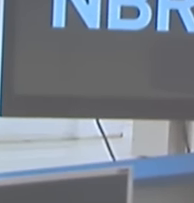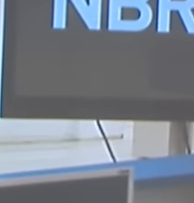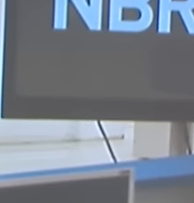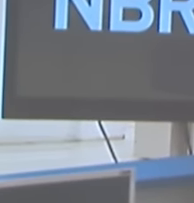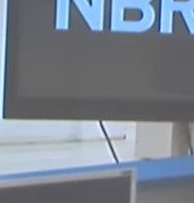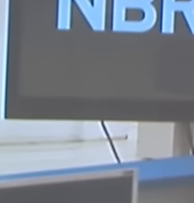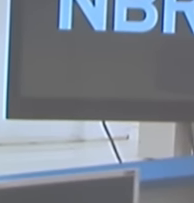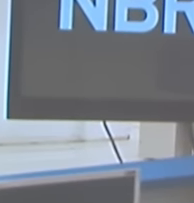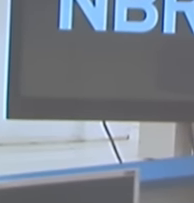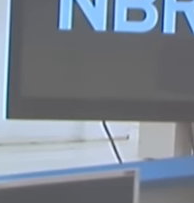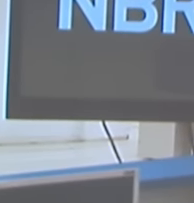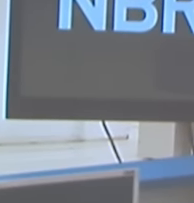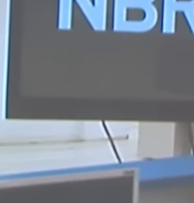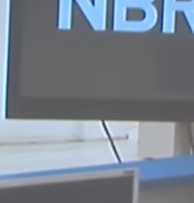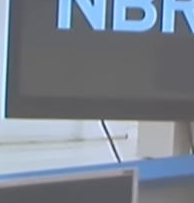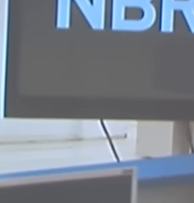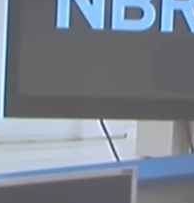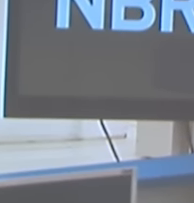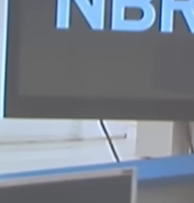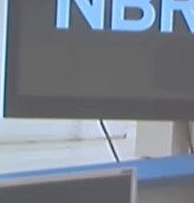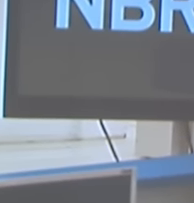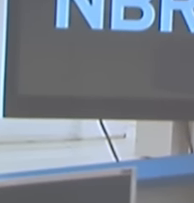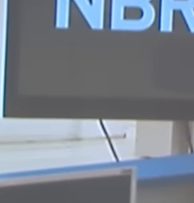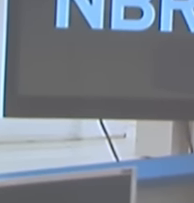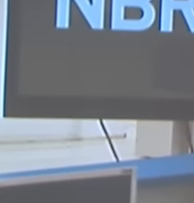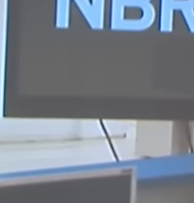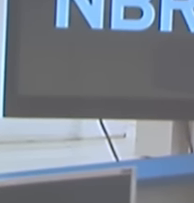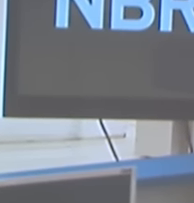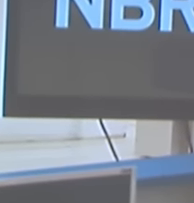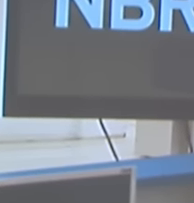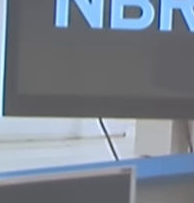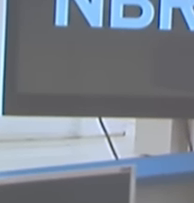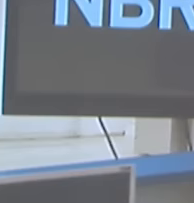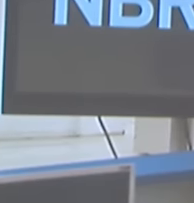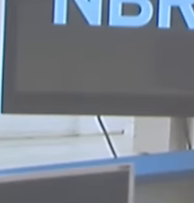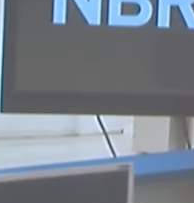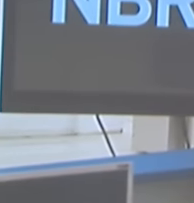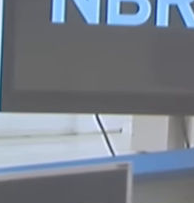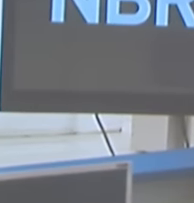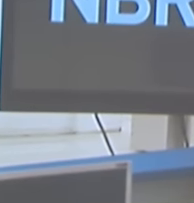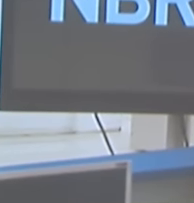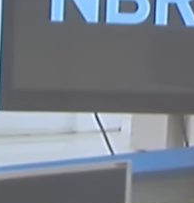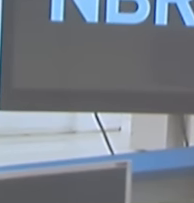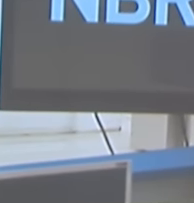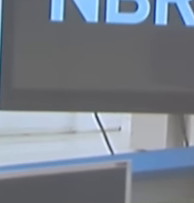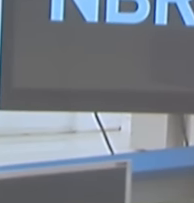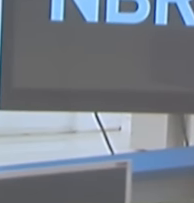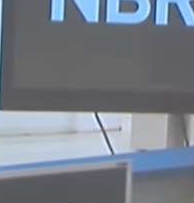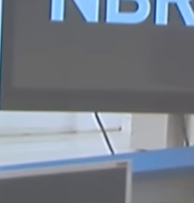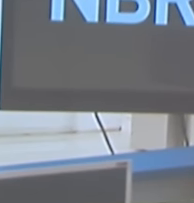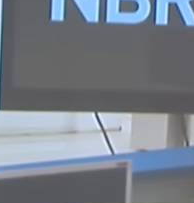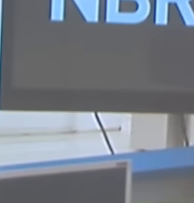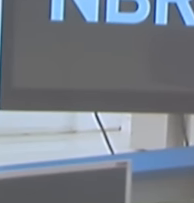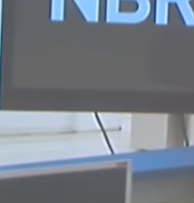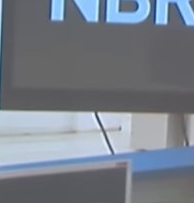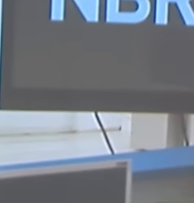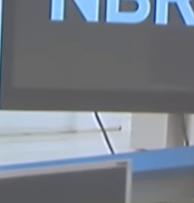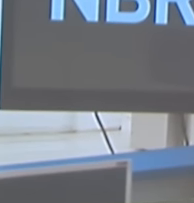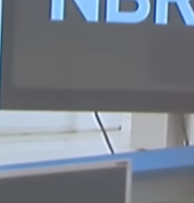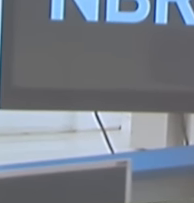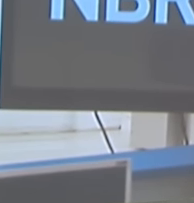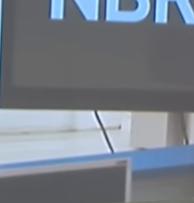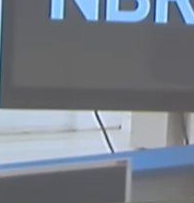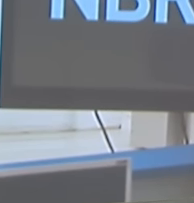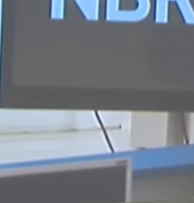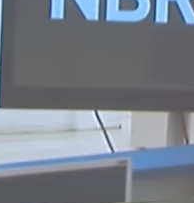tomadas em seu governo em áreas como educação transporte e habitação o presidente ainda falou sobre o diálogo entre